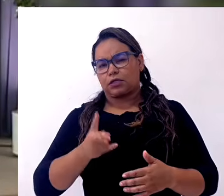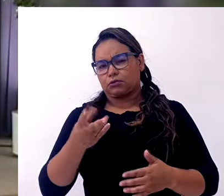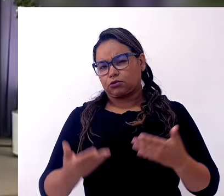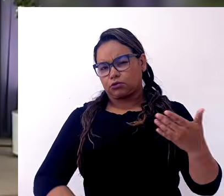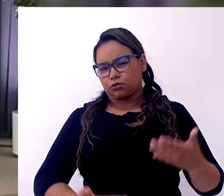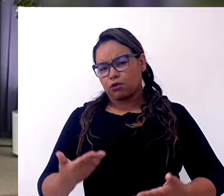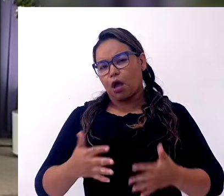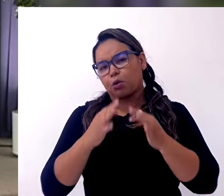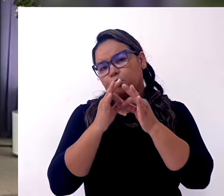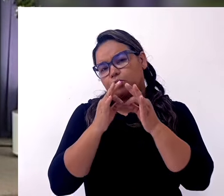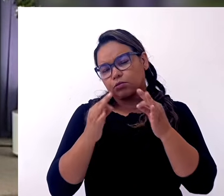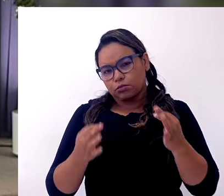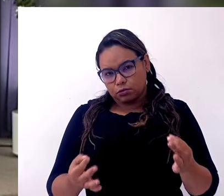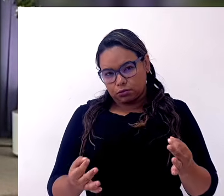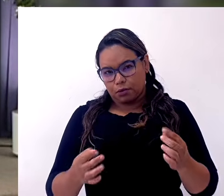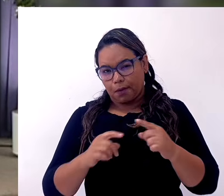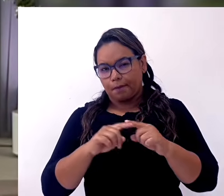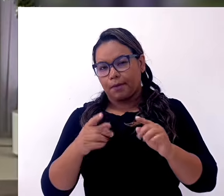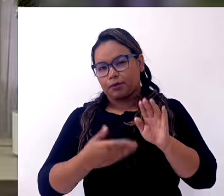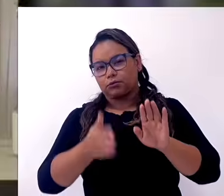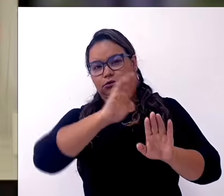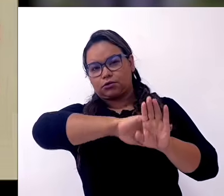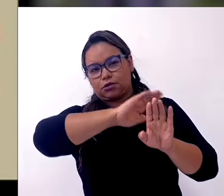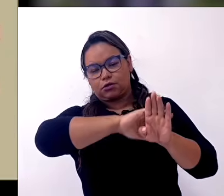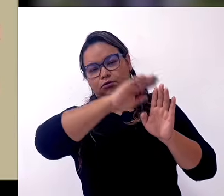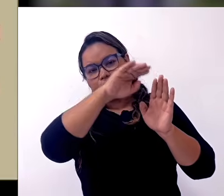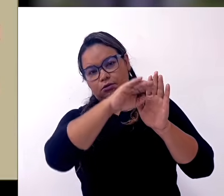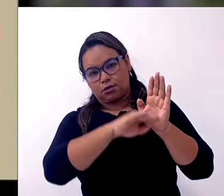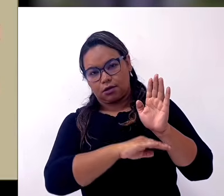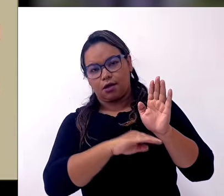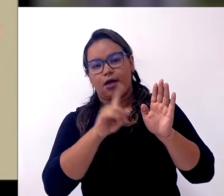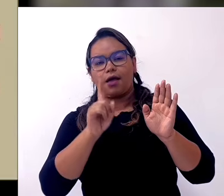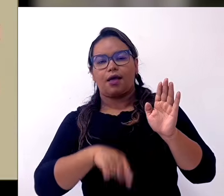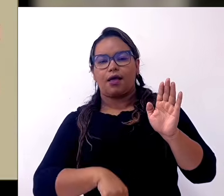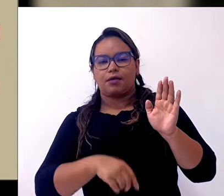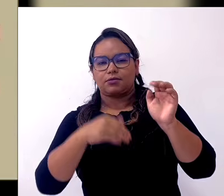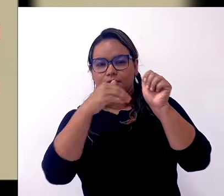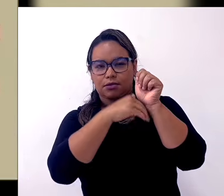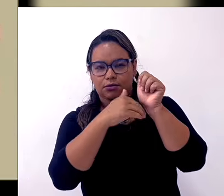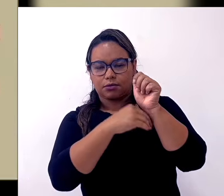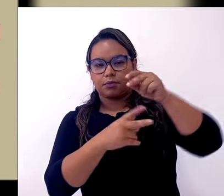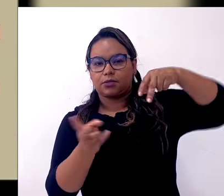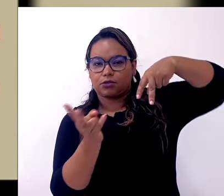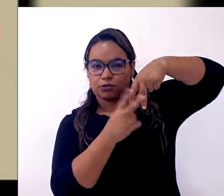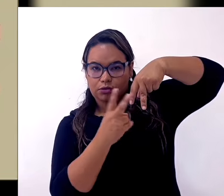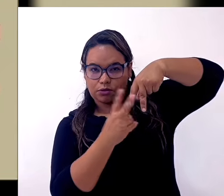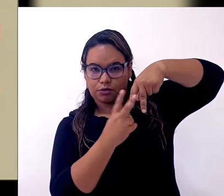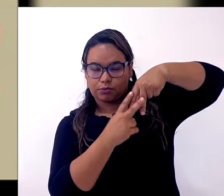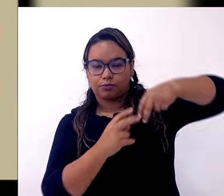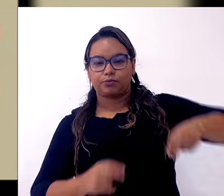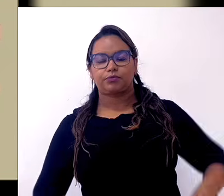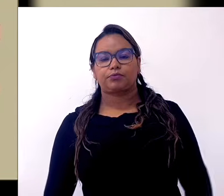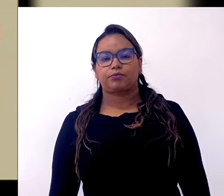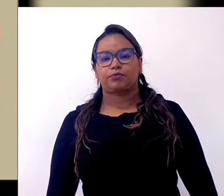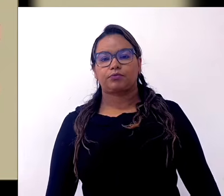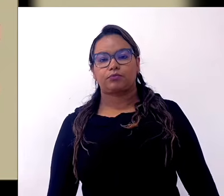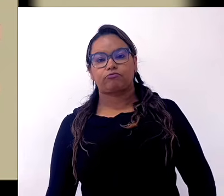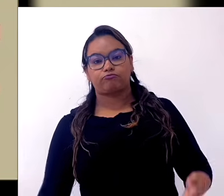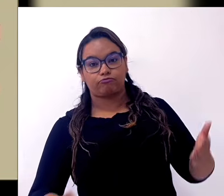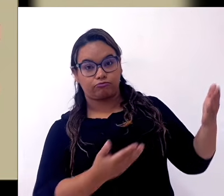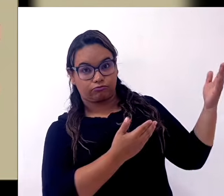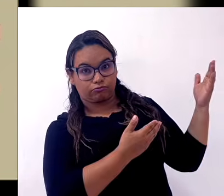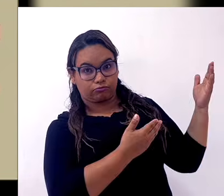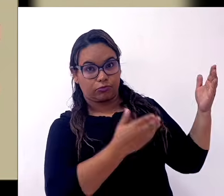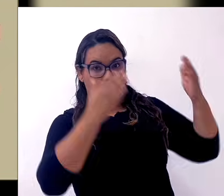maçonaria. Aqui está o Papa João Paulo II com a comissão trilateral. E aqui está o Papa João Paulo